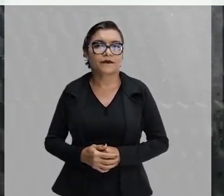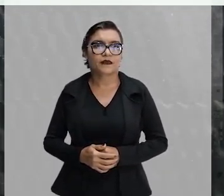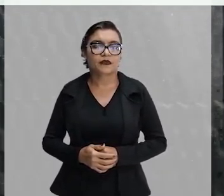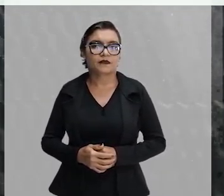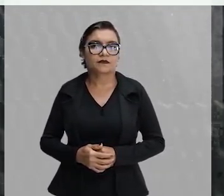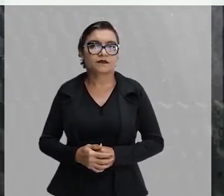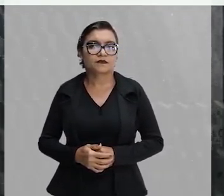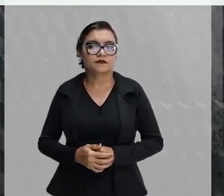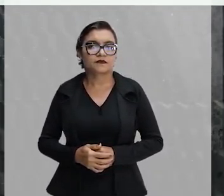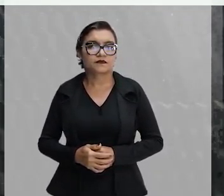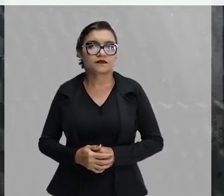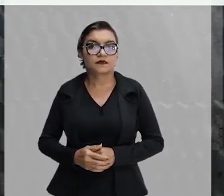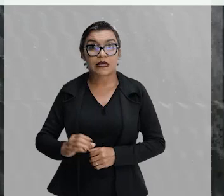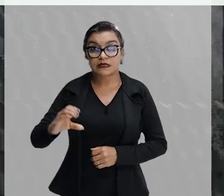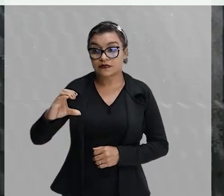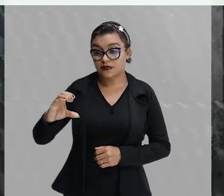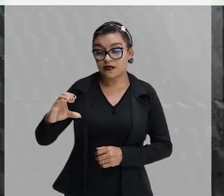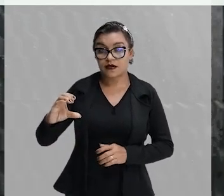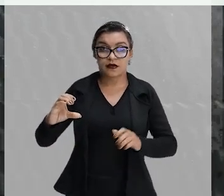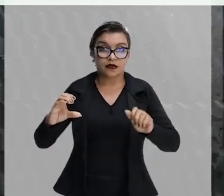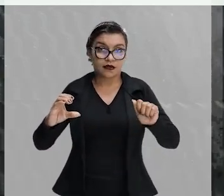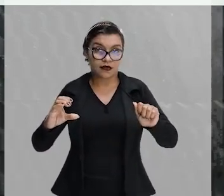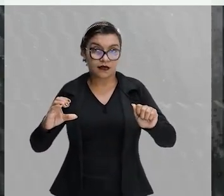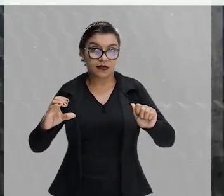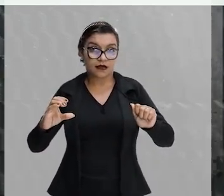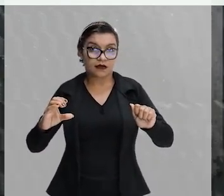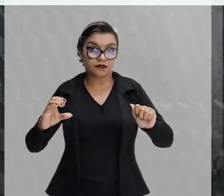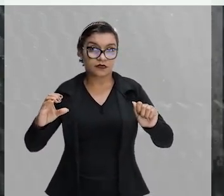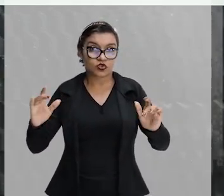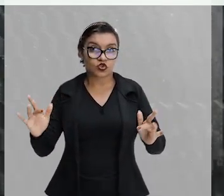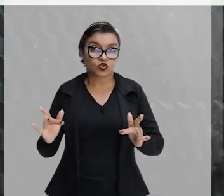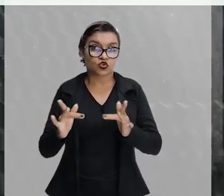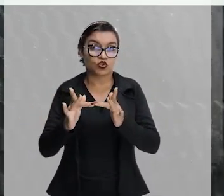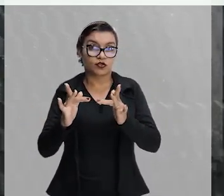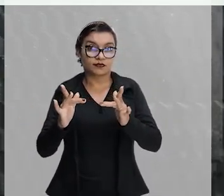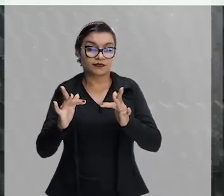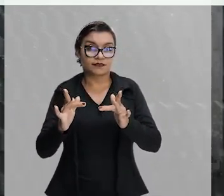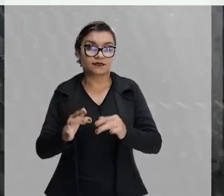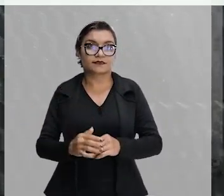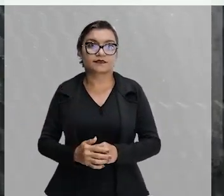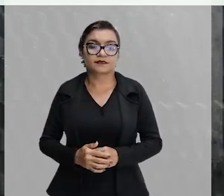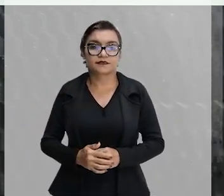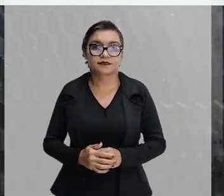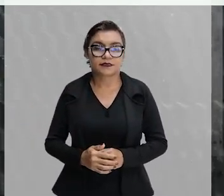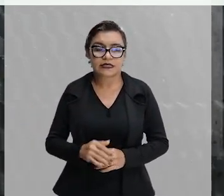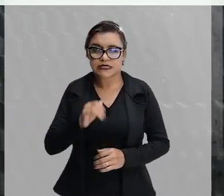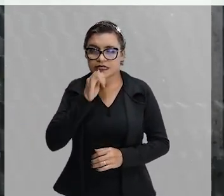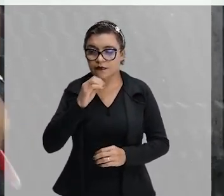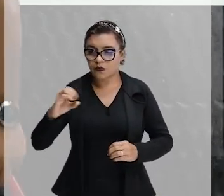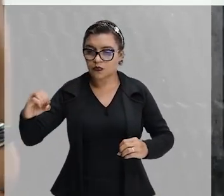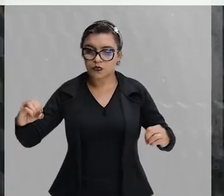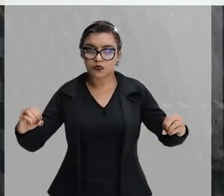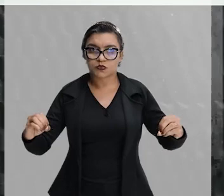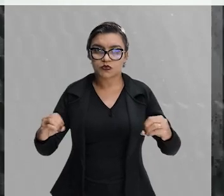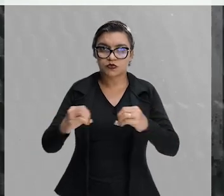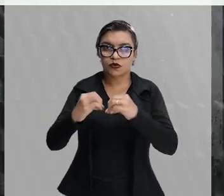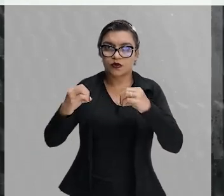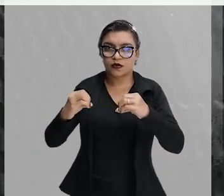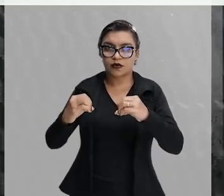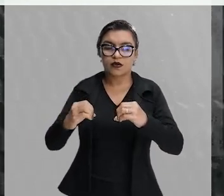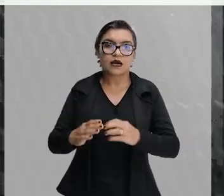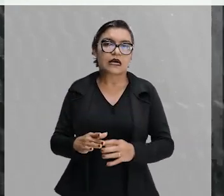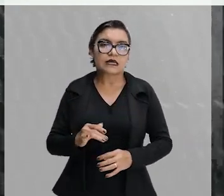Toca-se C com A, né? C e A vão se tocar. Então, eu vou tocar, ó, C, mas o C que eu vou tocar já não é